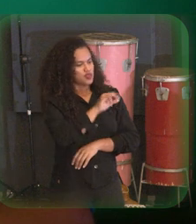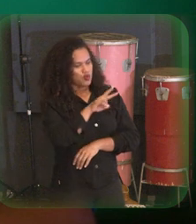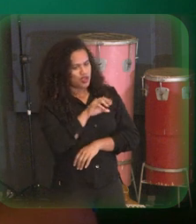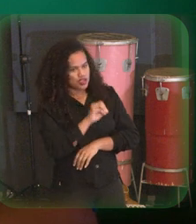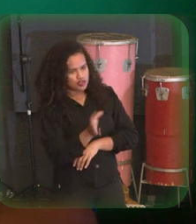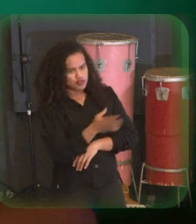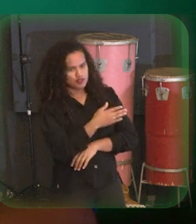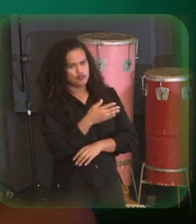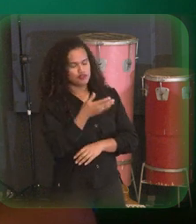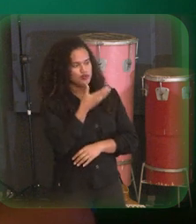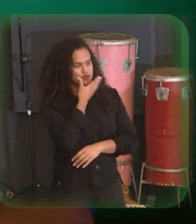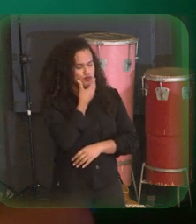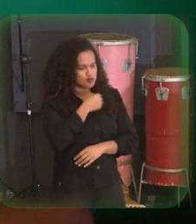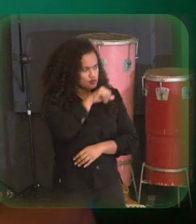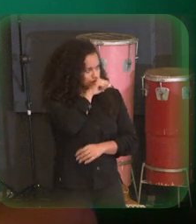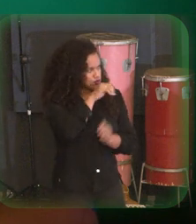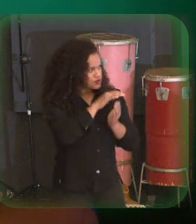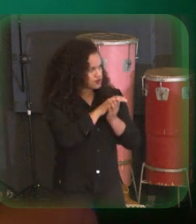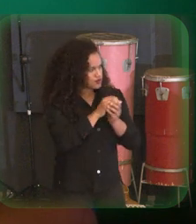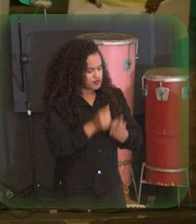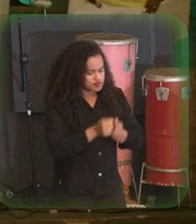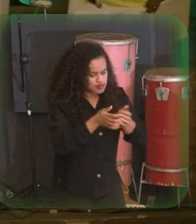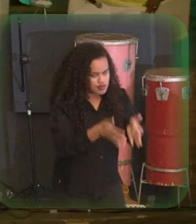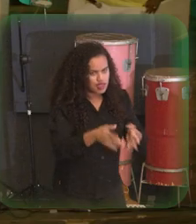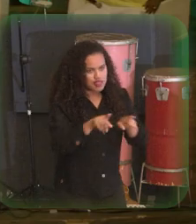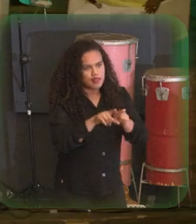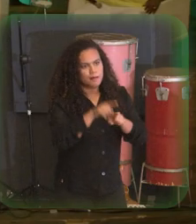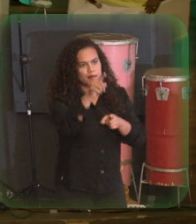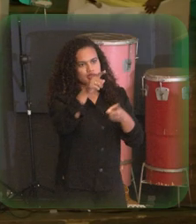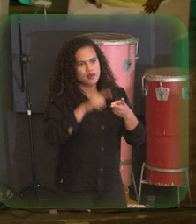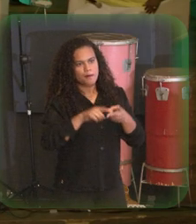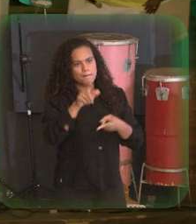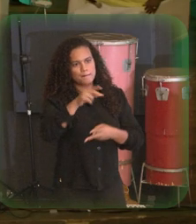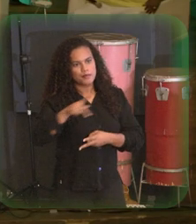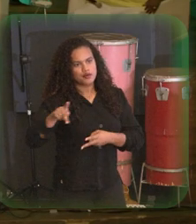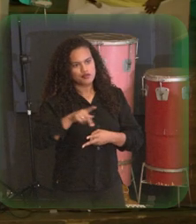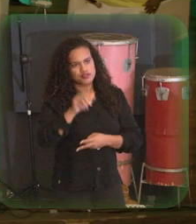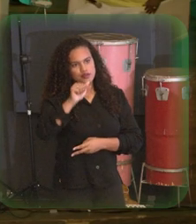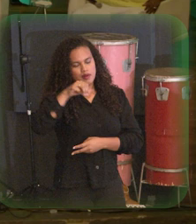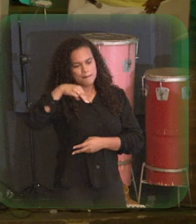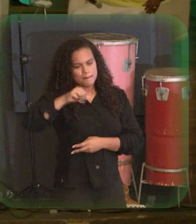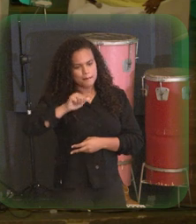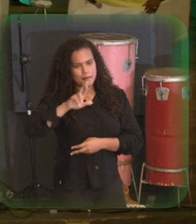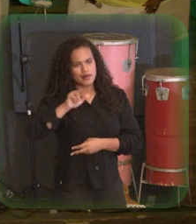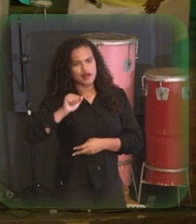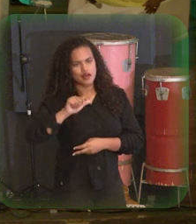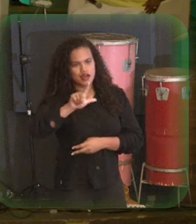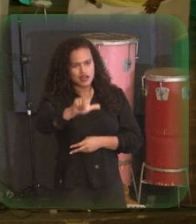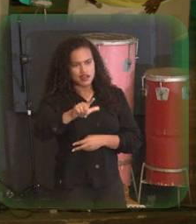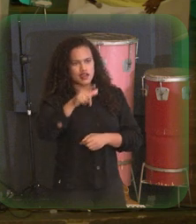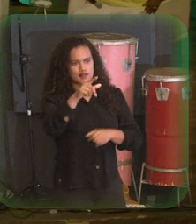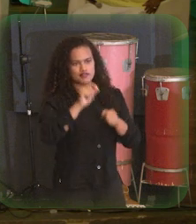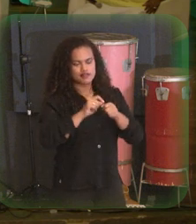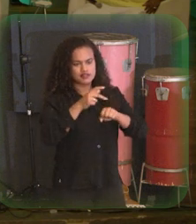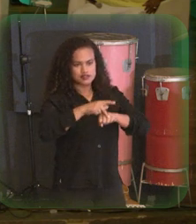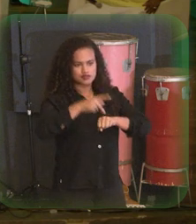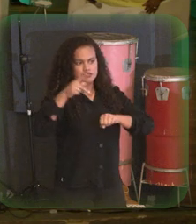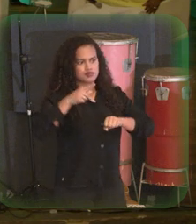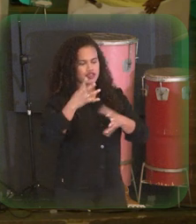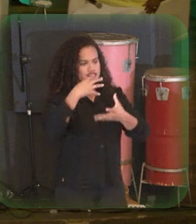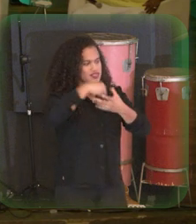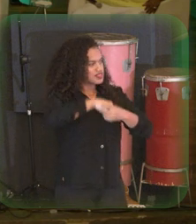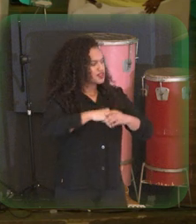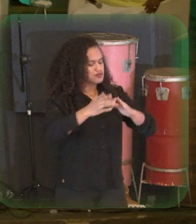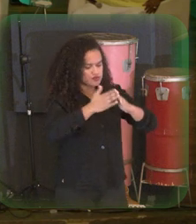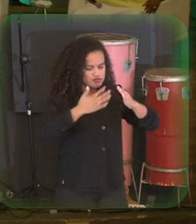Amaral, né, do Campus Garanhuns, que vai receber também, né, essa pós-graduação, e que vai acontecer em terreiro